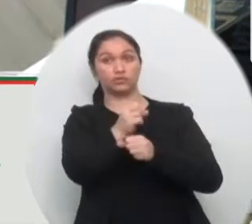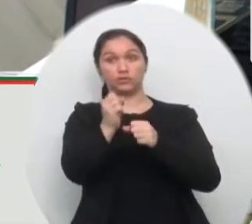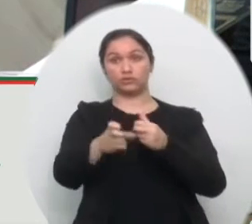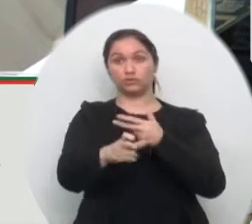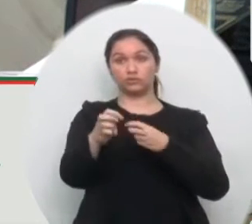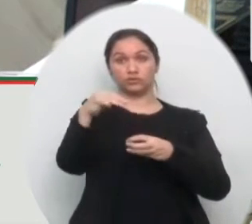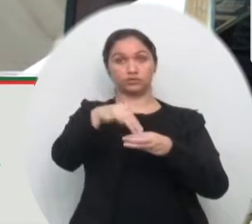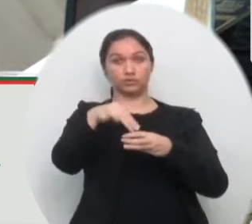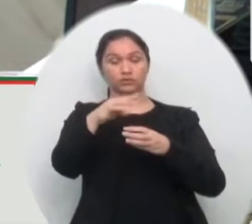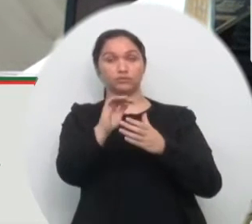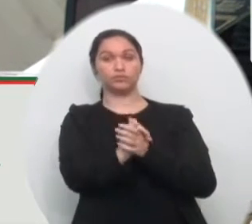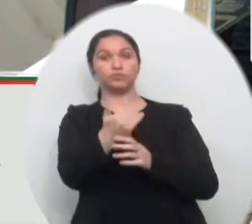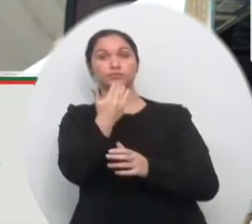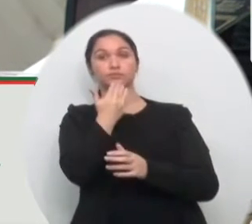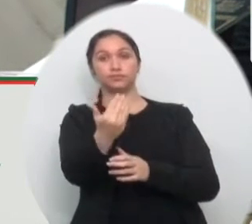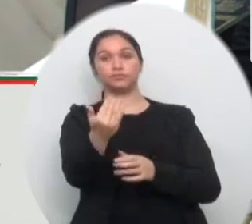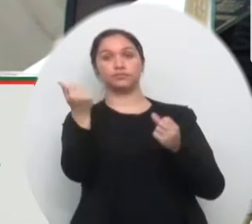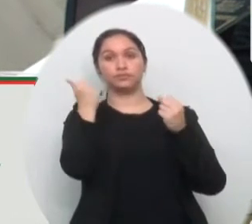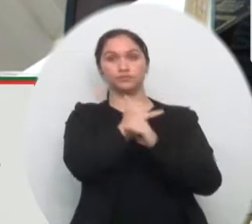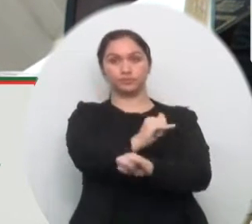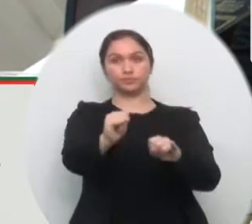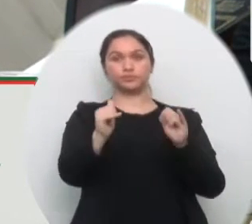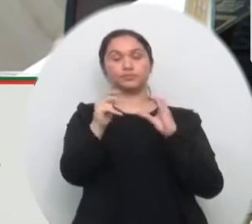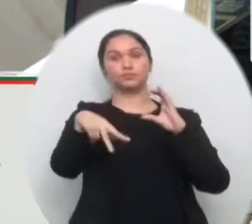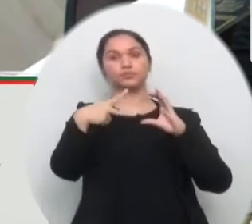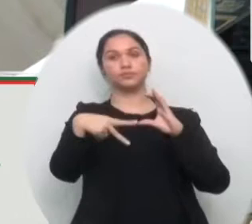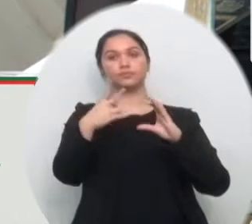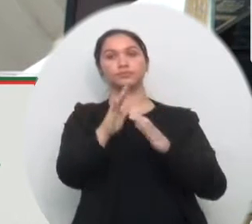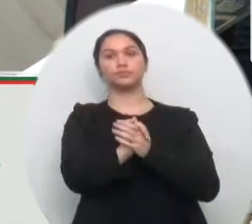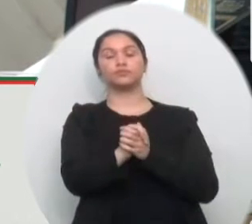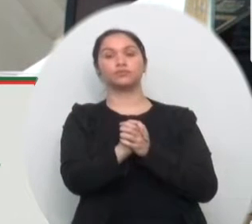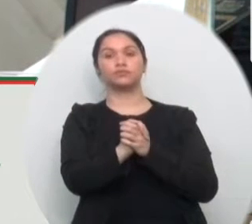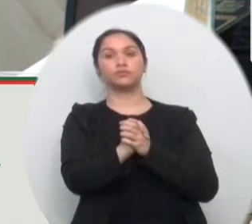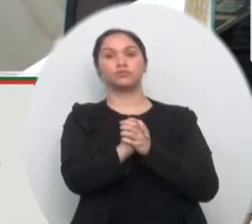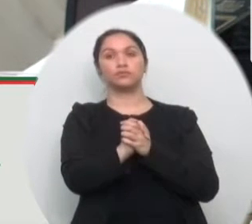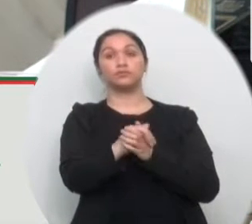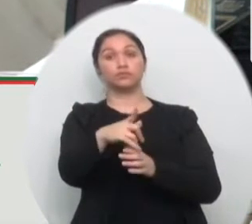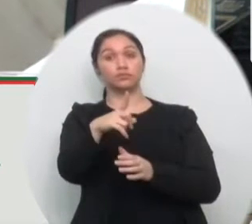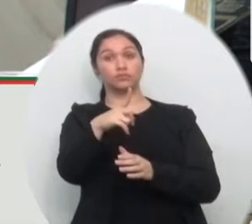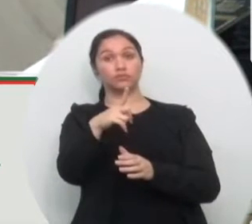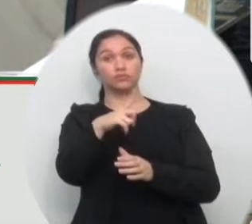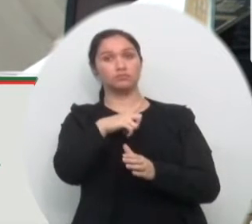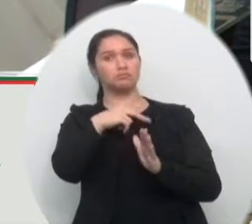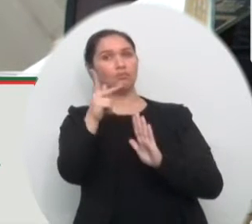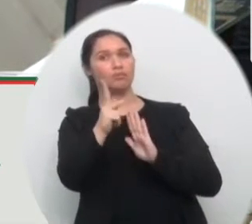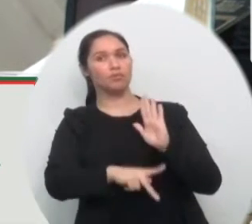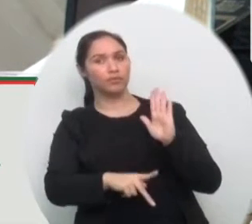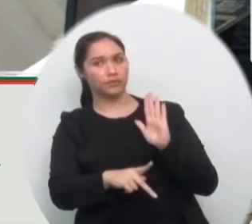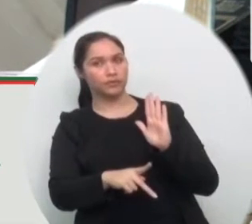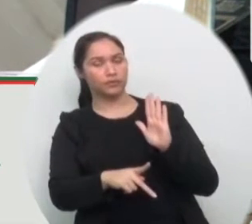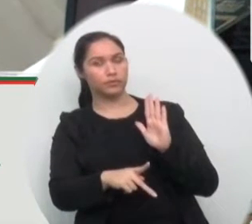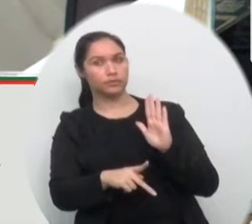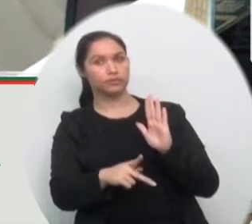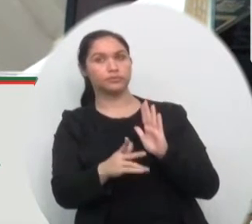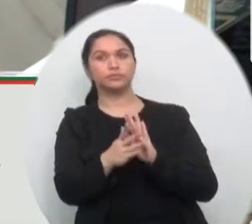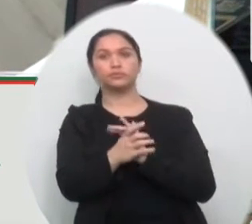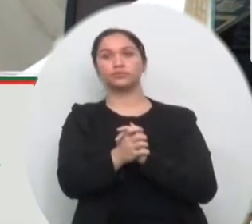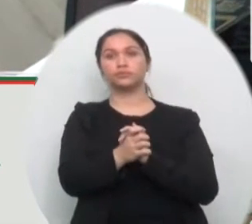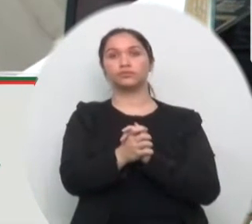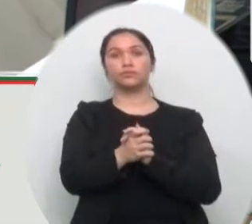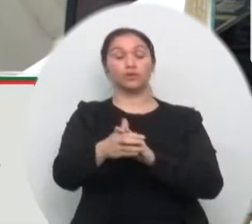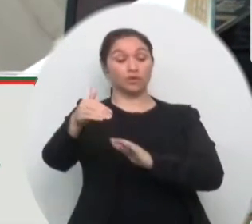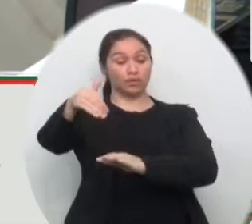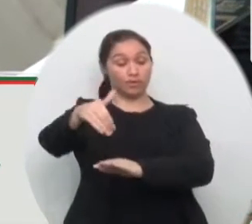Poder Executivo Municipal, solicitando que seja informada essa Casa Legislativa se existe projeto para completar